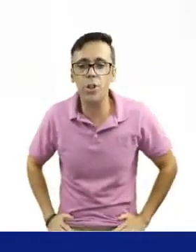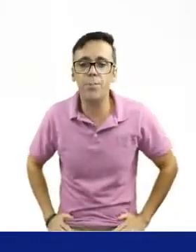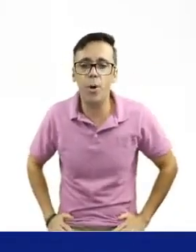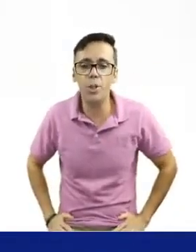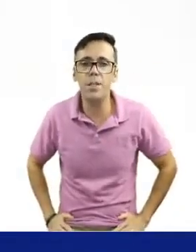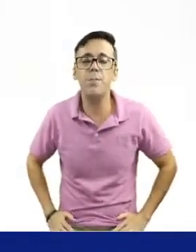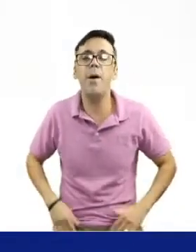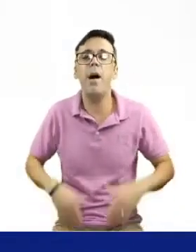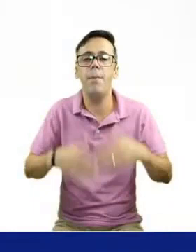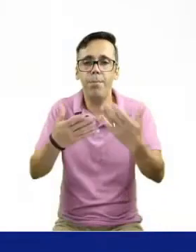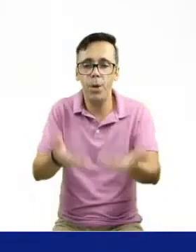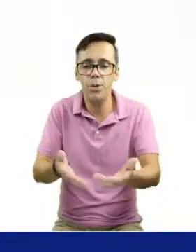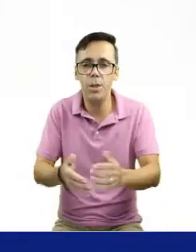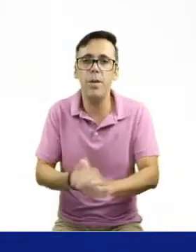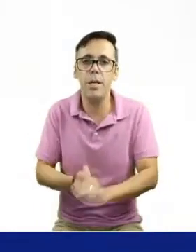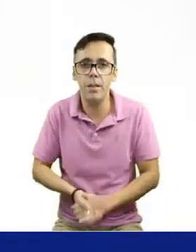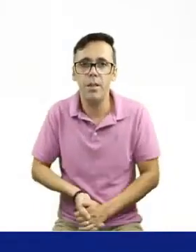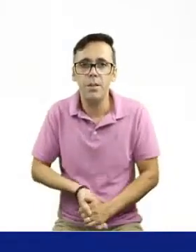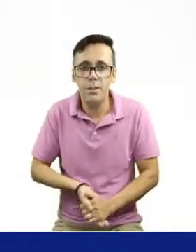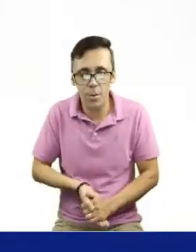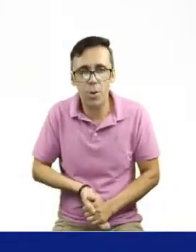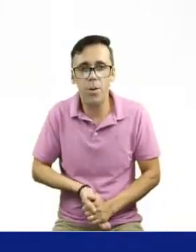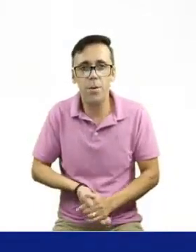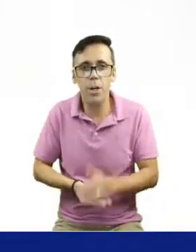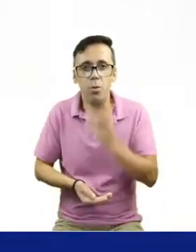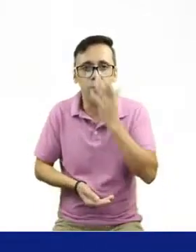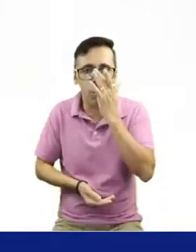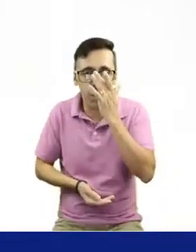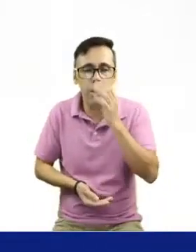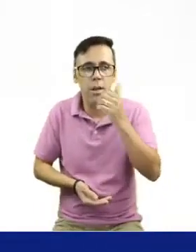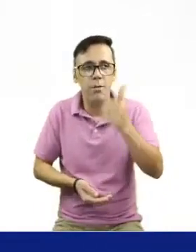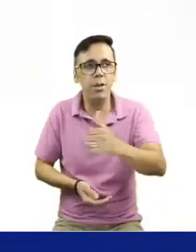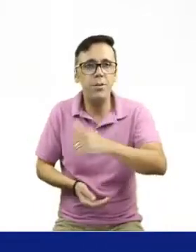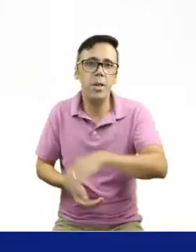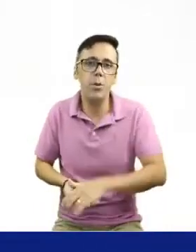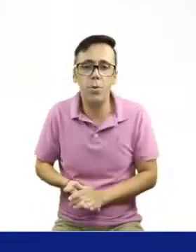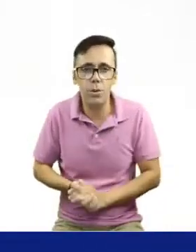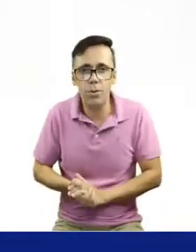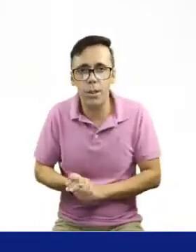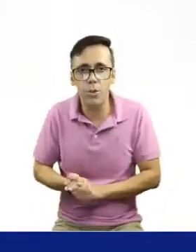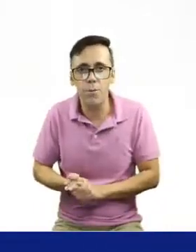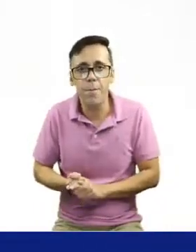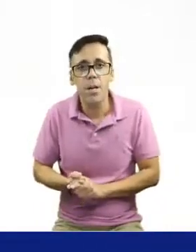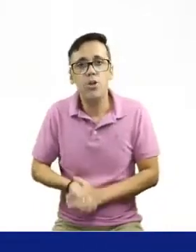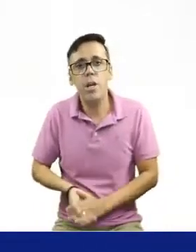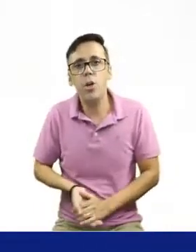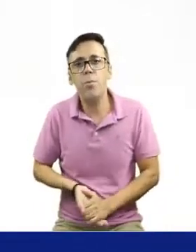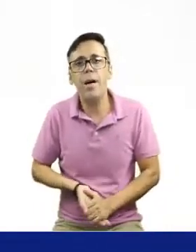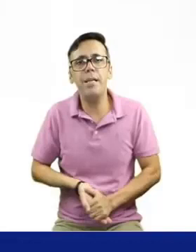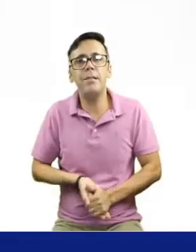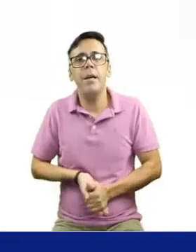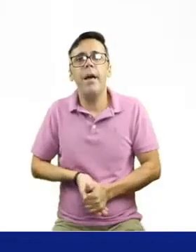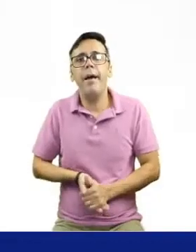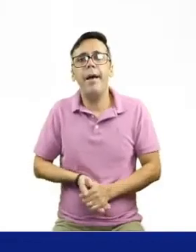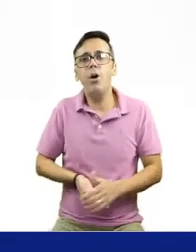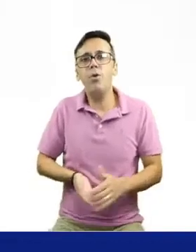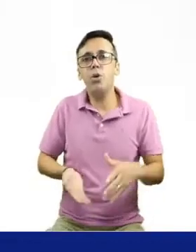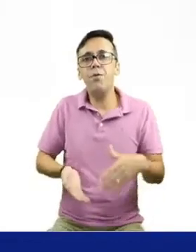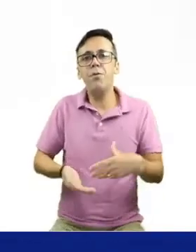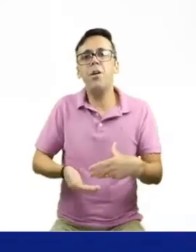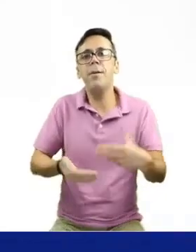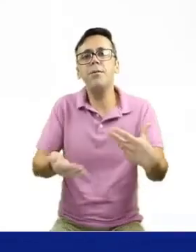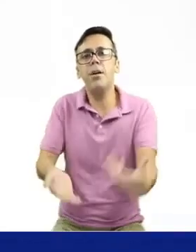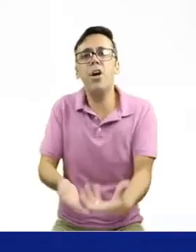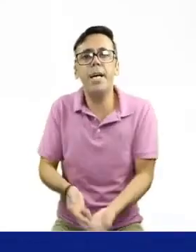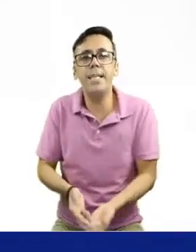tecnologia posso participar pode também sem problema nenhum Tá ok Fique tranquilo quanto a isso Sheila mais é